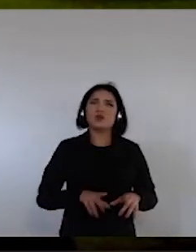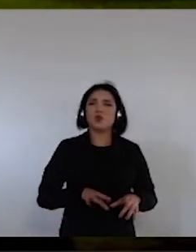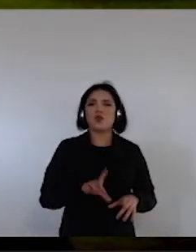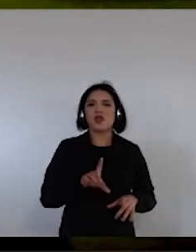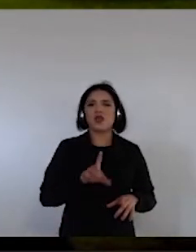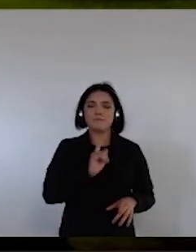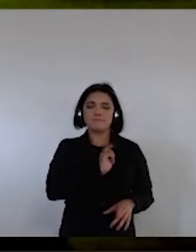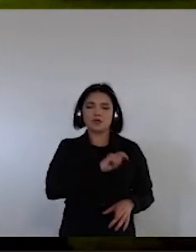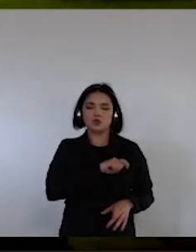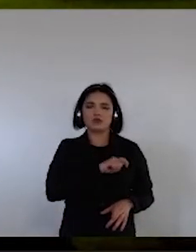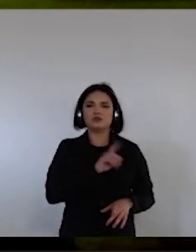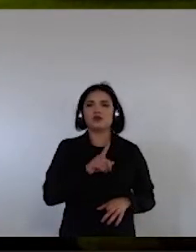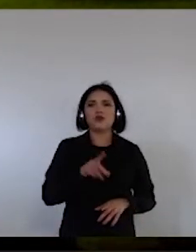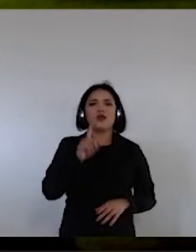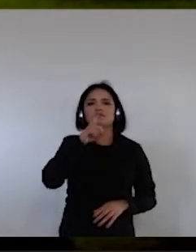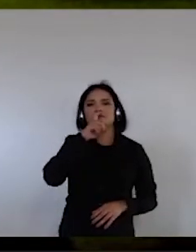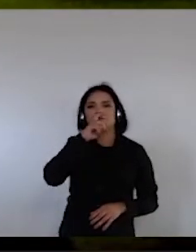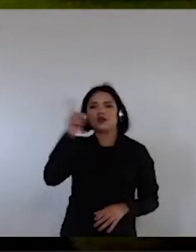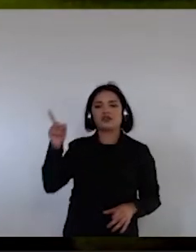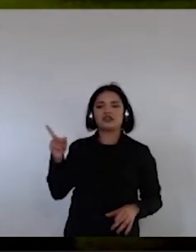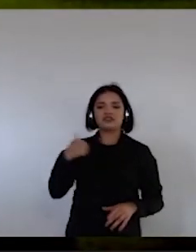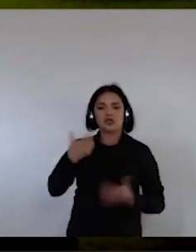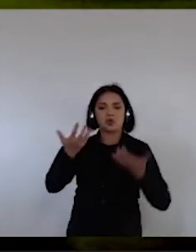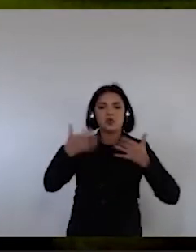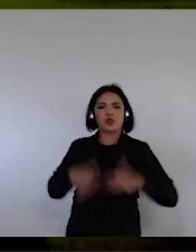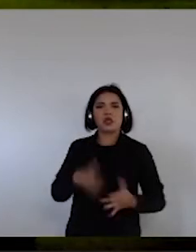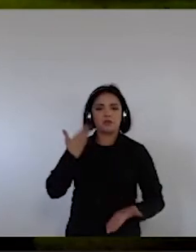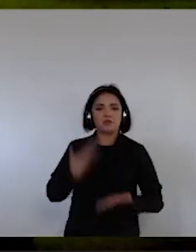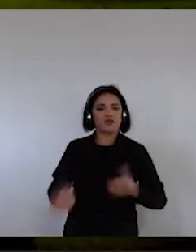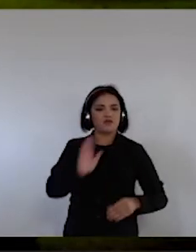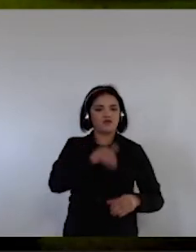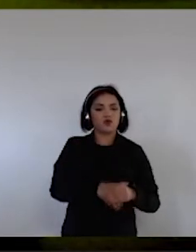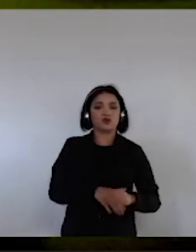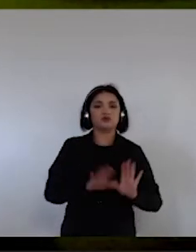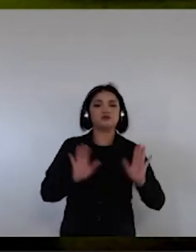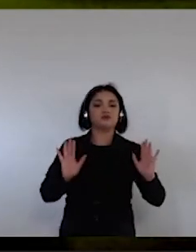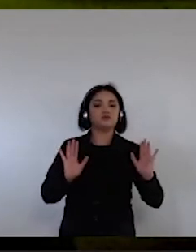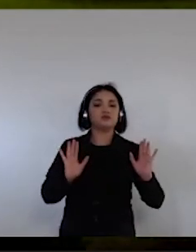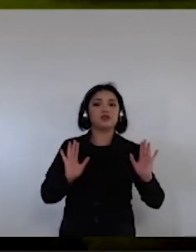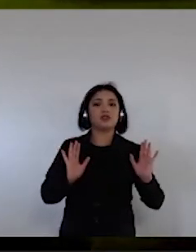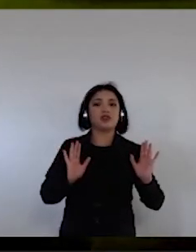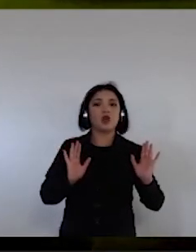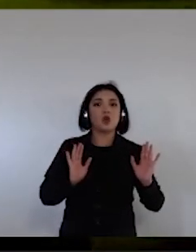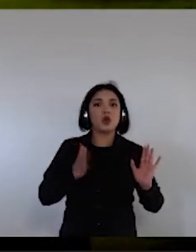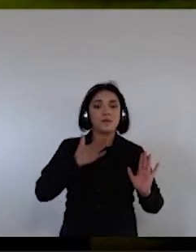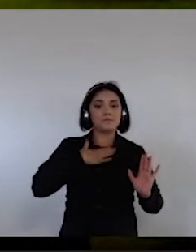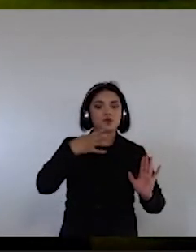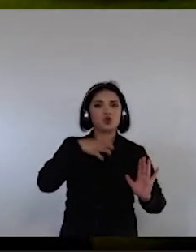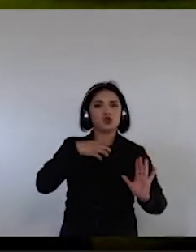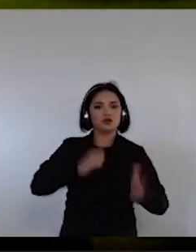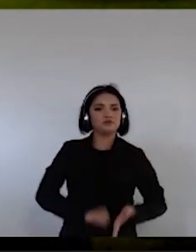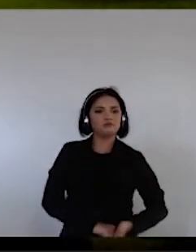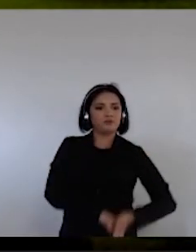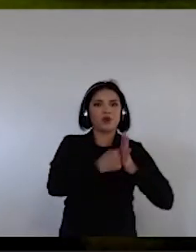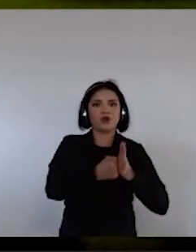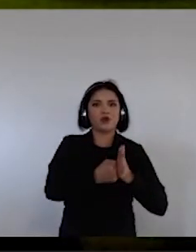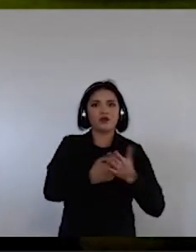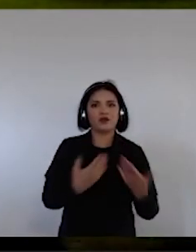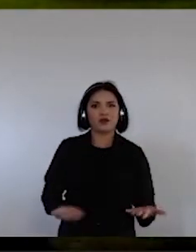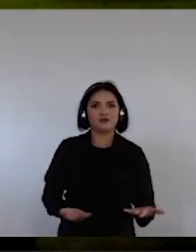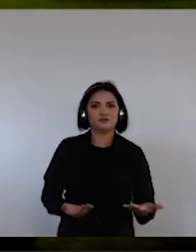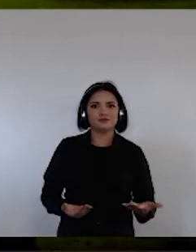absolutamente compatível com o Estado de Direito. Mas nós não conseguimos implantar isso. É